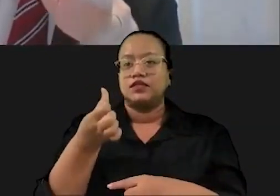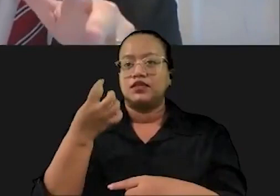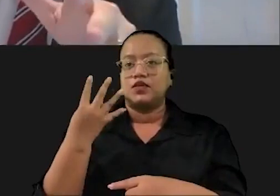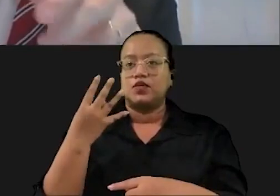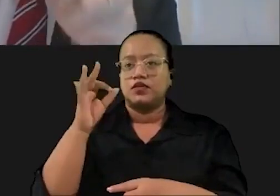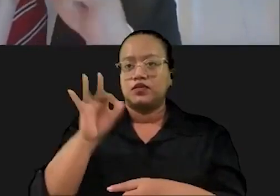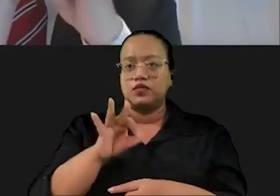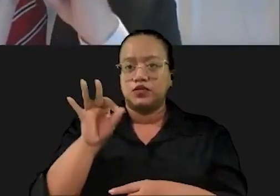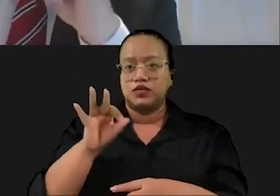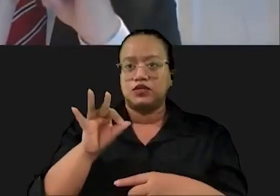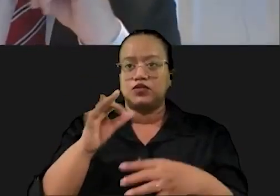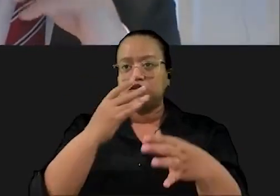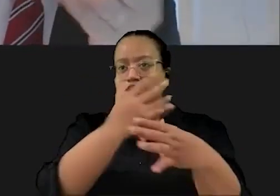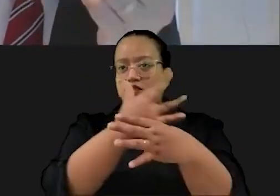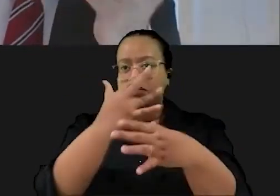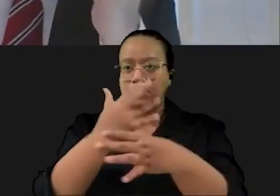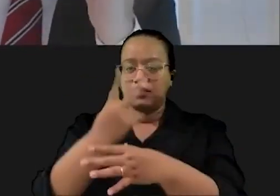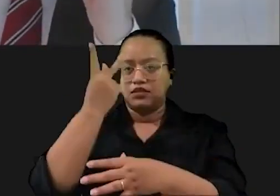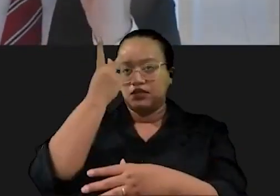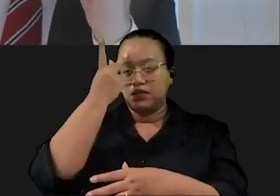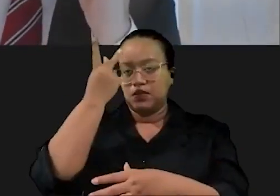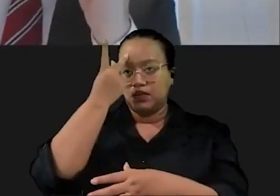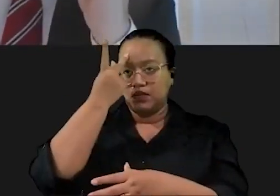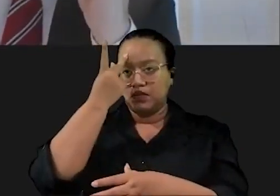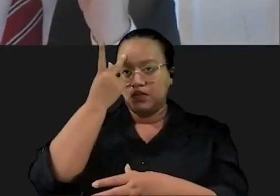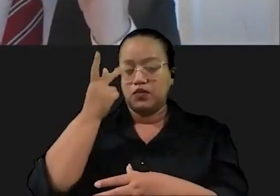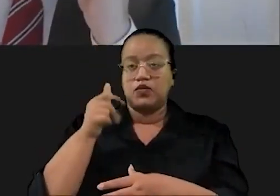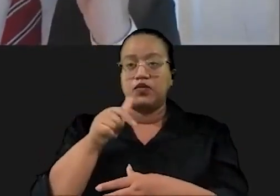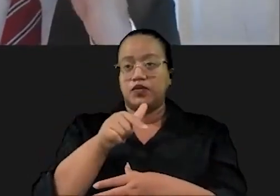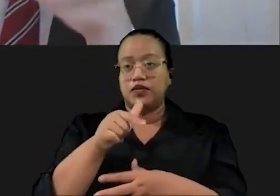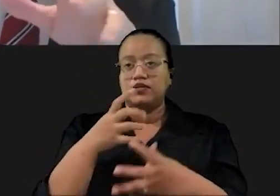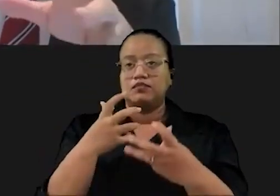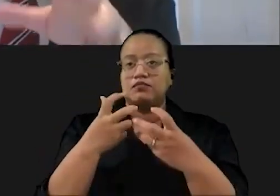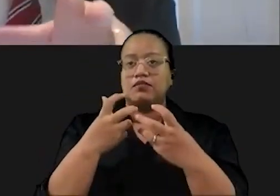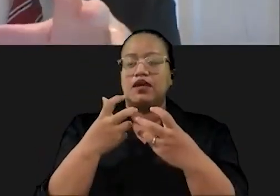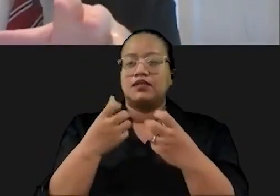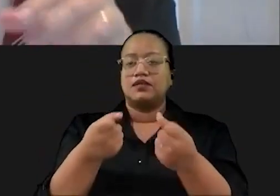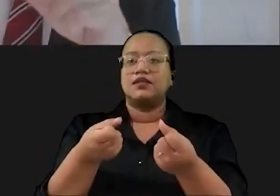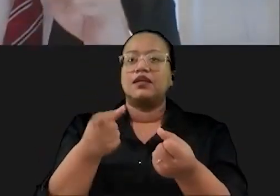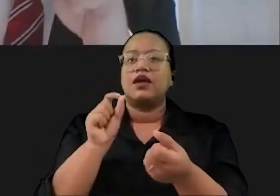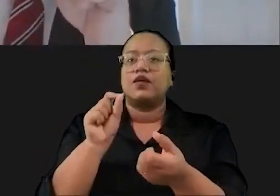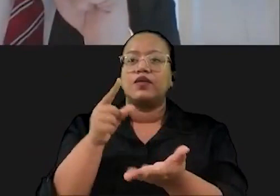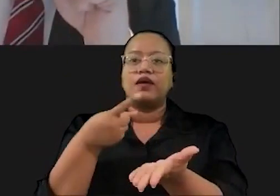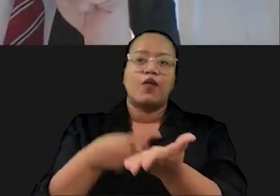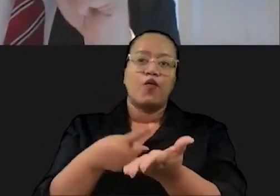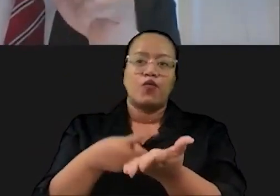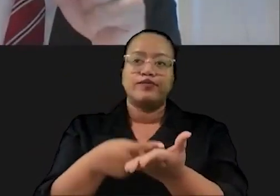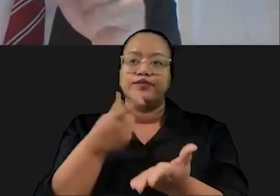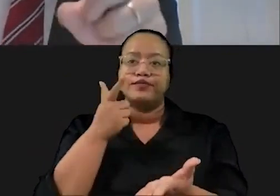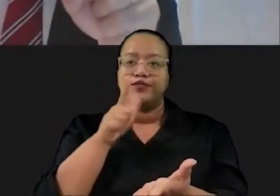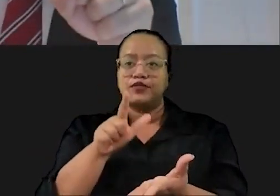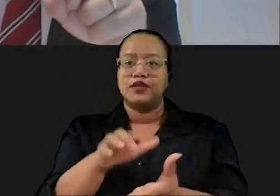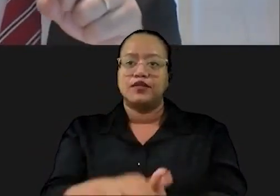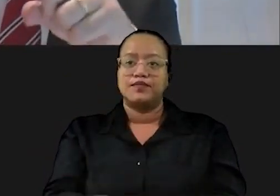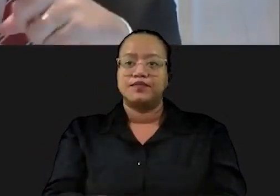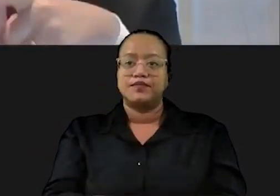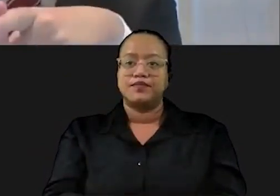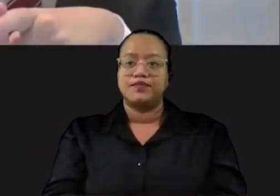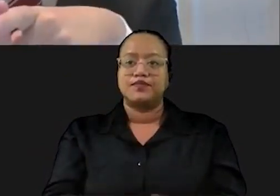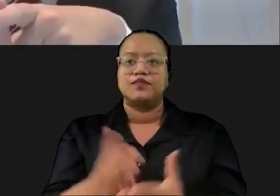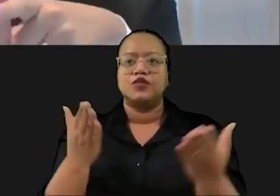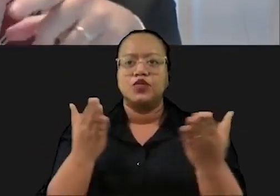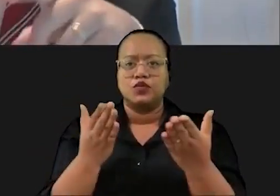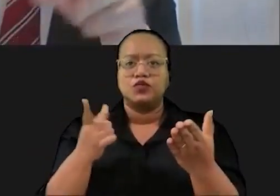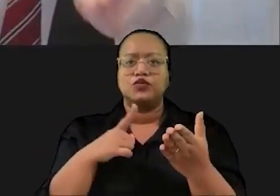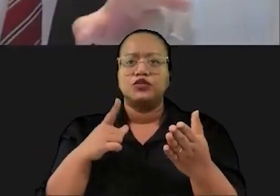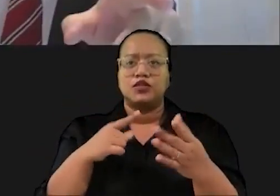redundaram em acordo. Hoje, está sendo discutido, já está bem em termos finais, a ampliação territorial